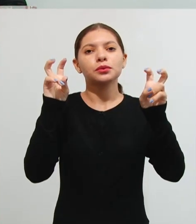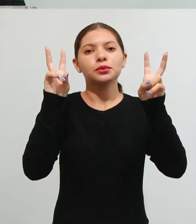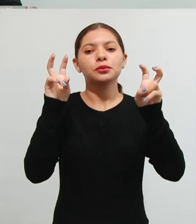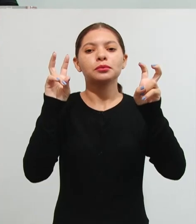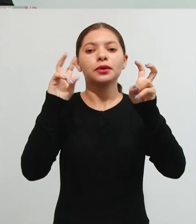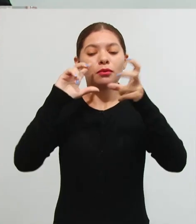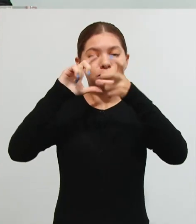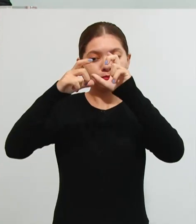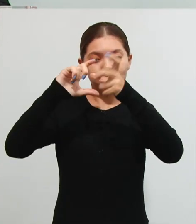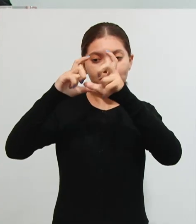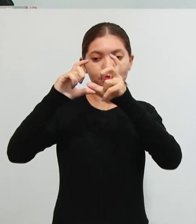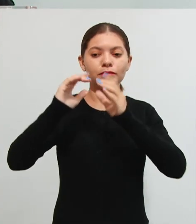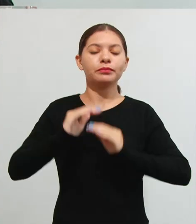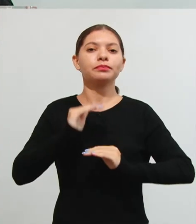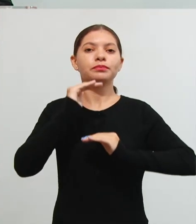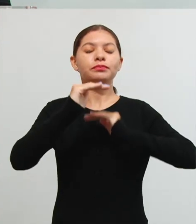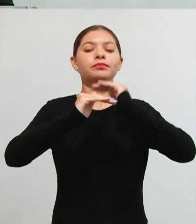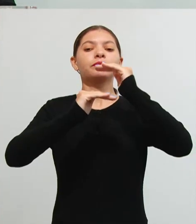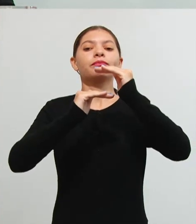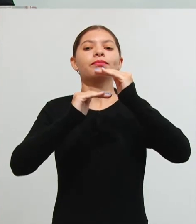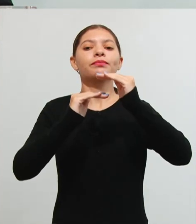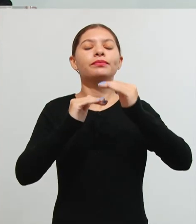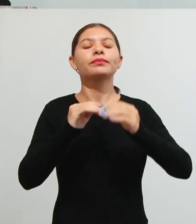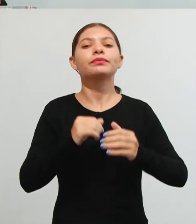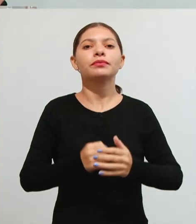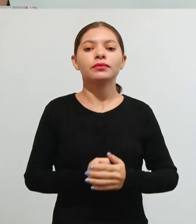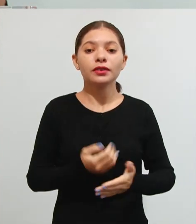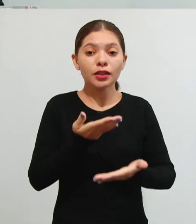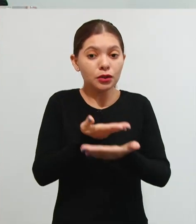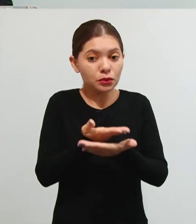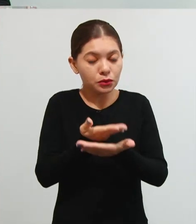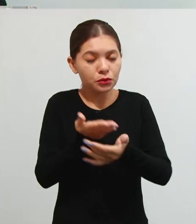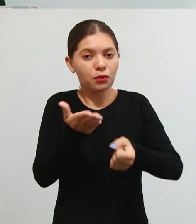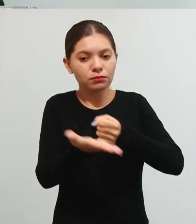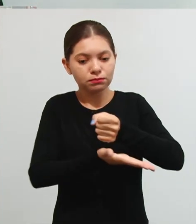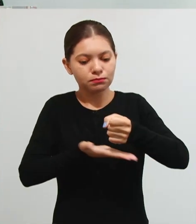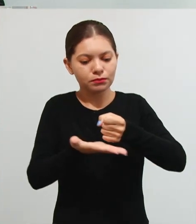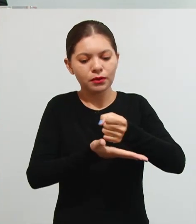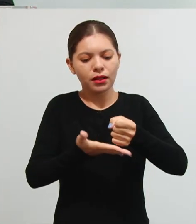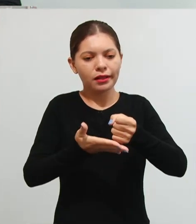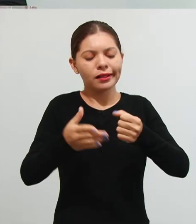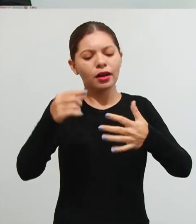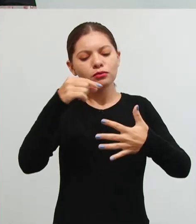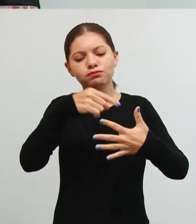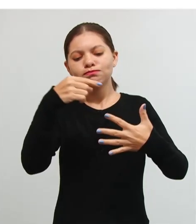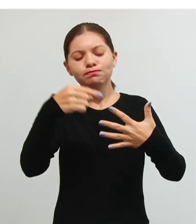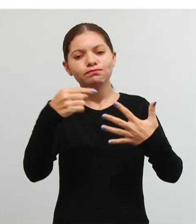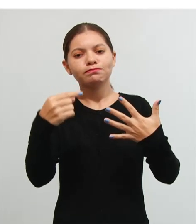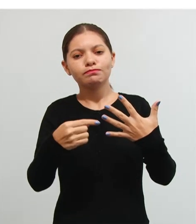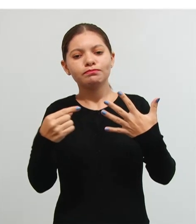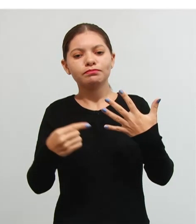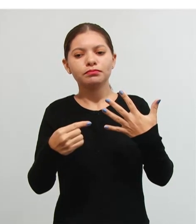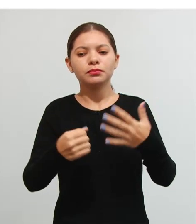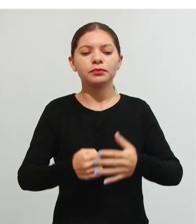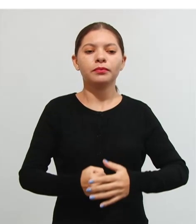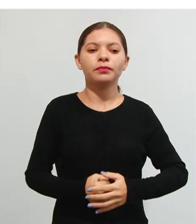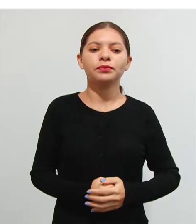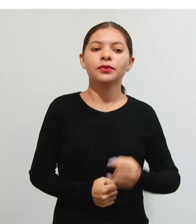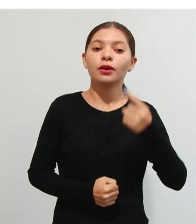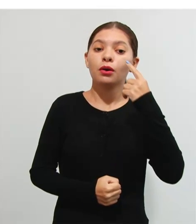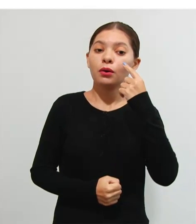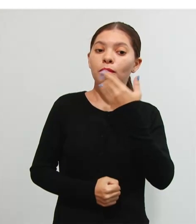humano, e aí é onde fundamenta-se os tipos de transtornos. Aqui nós temos que o